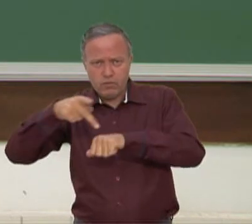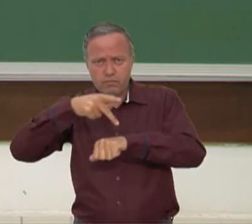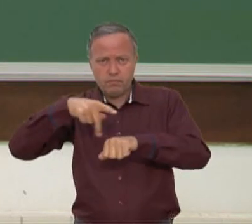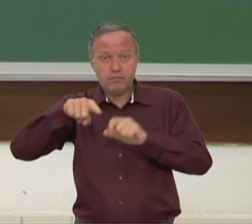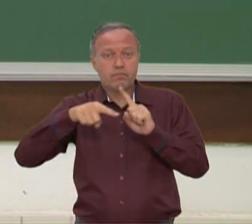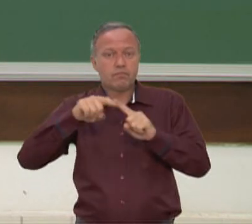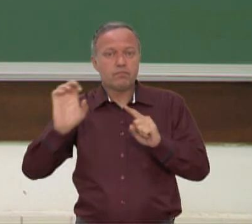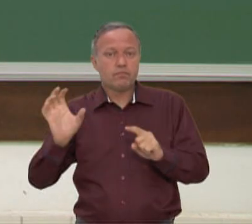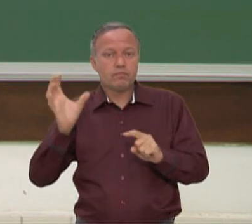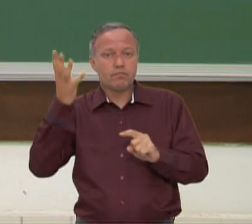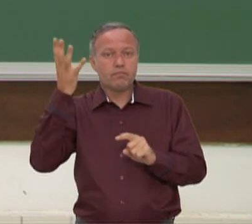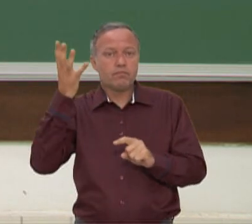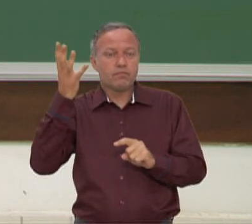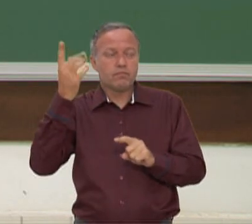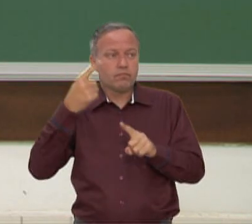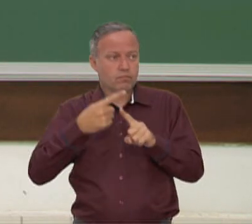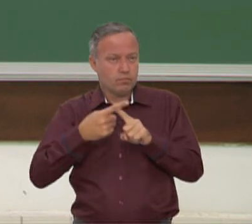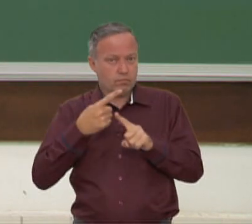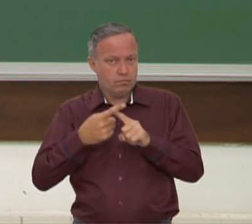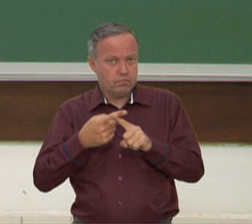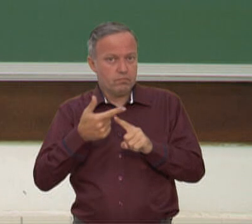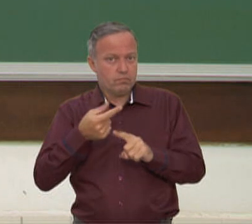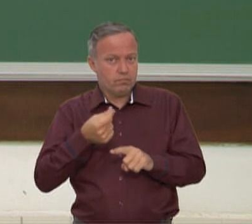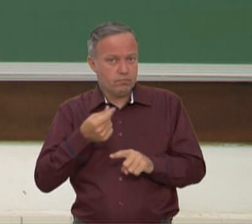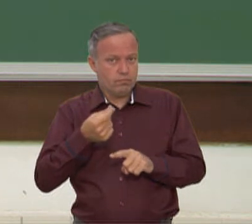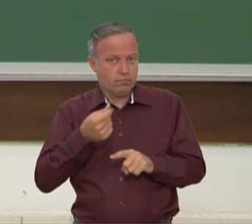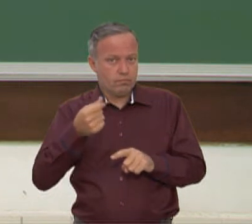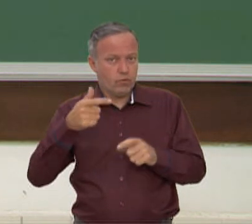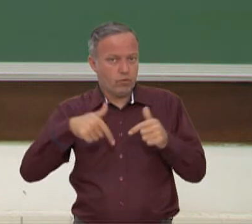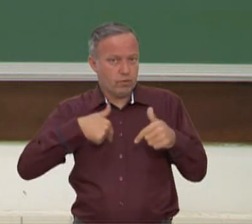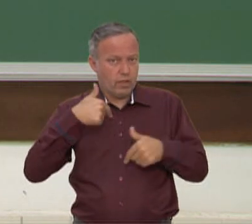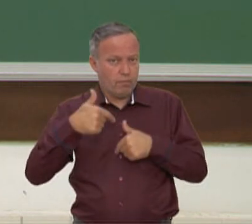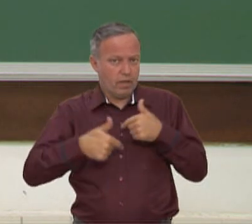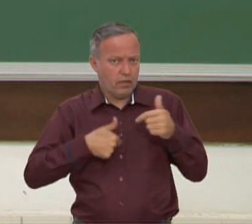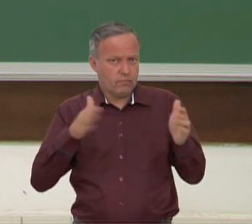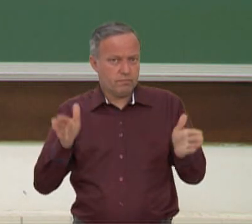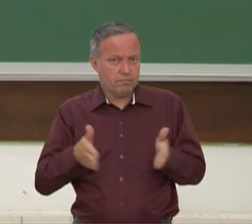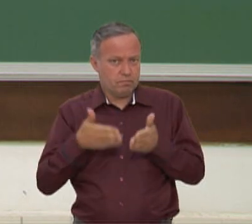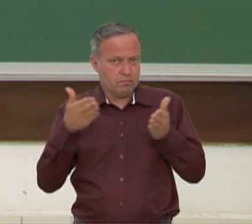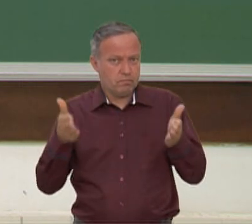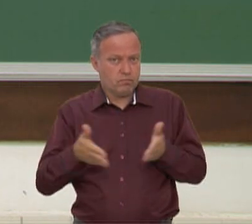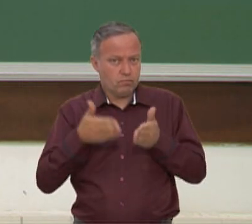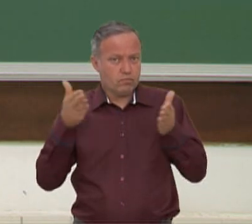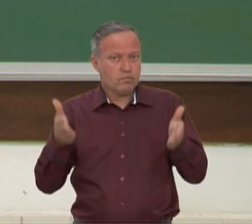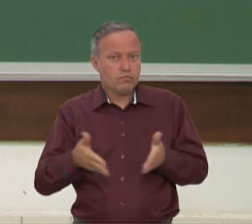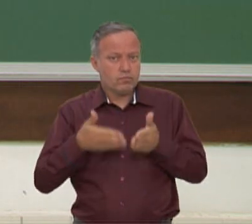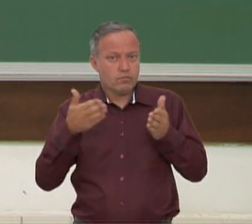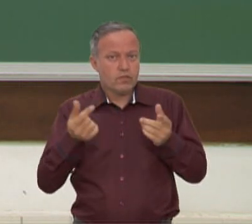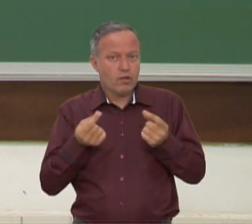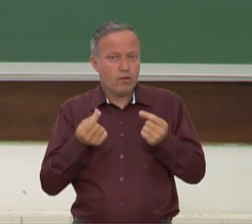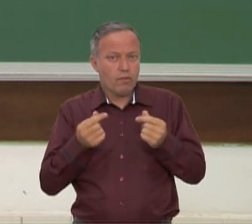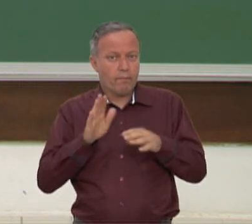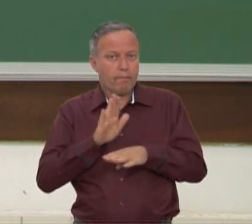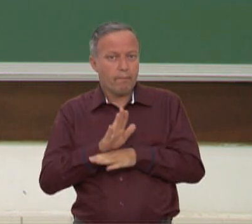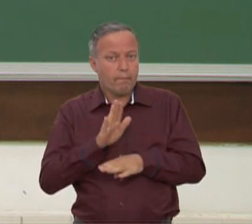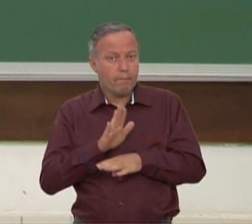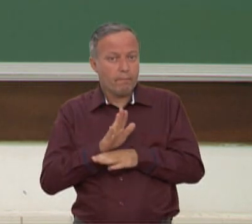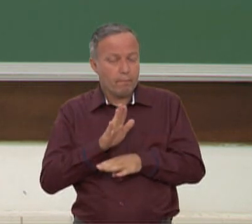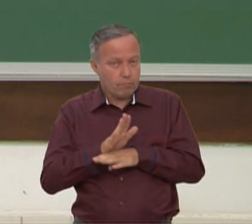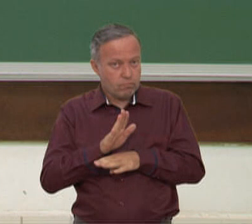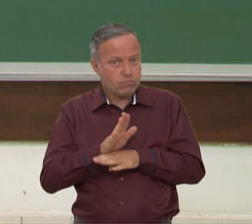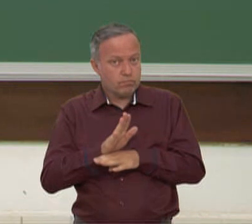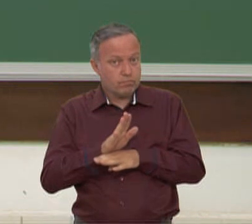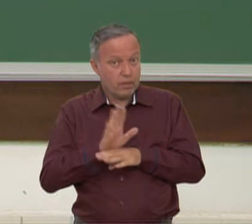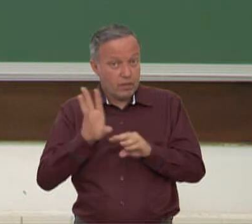isso acontece? Porque pelo custo da produção, pelos incentivos fiscais que eles recebem para se instalarem nos